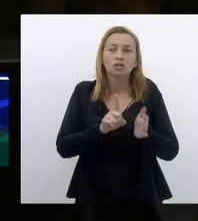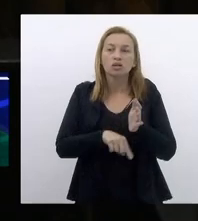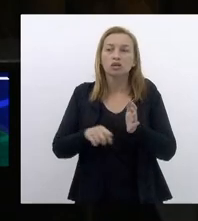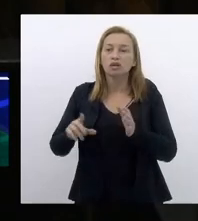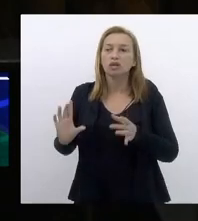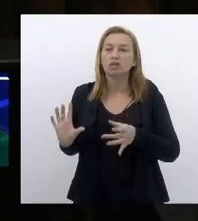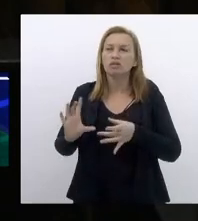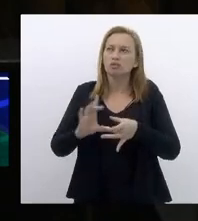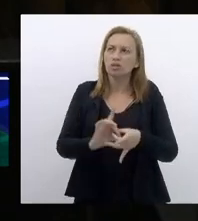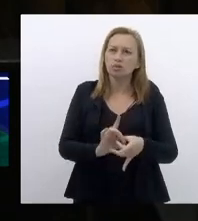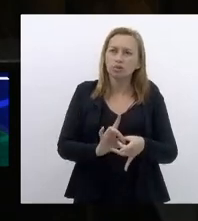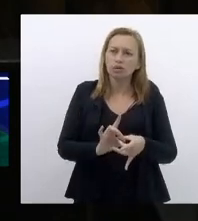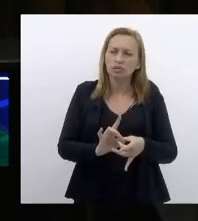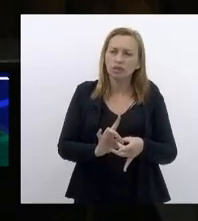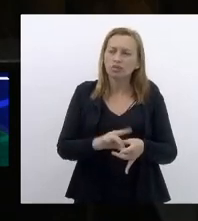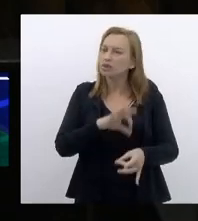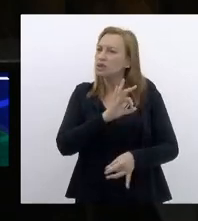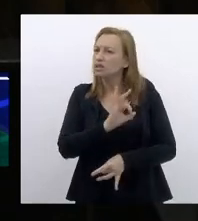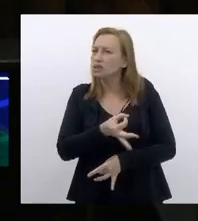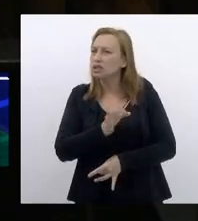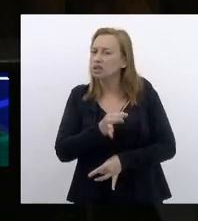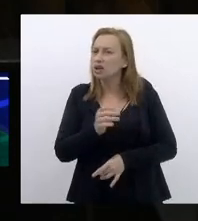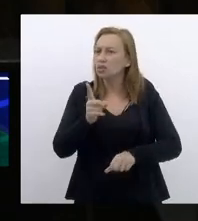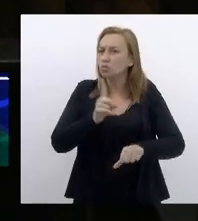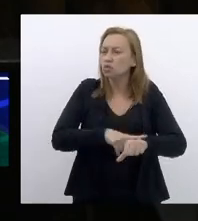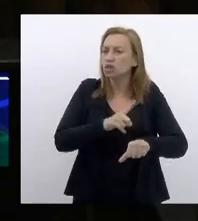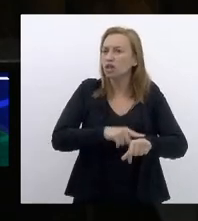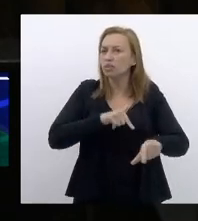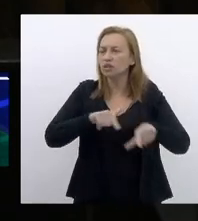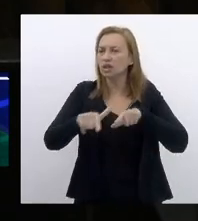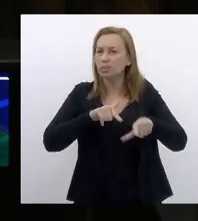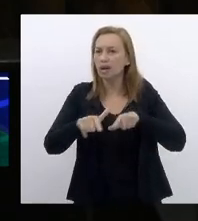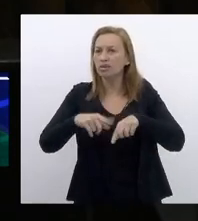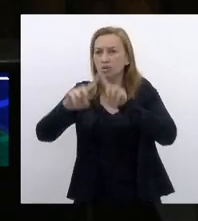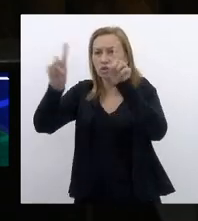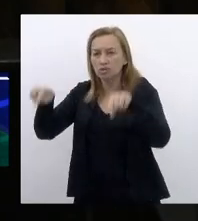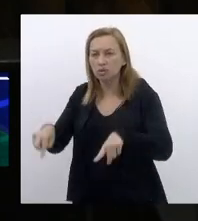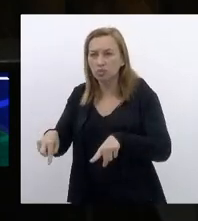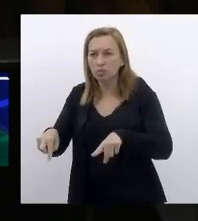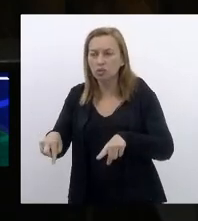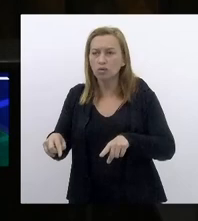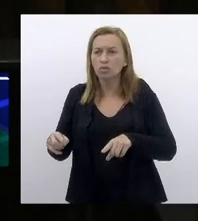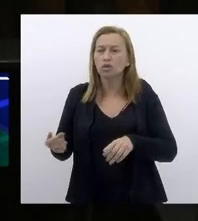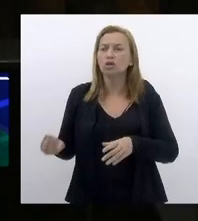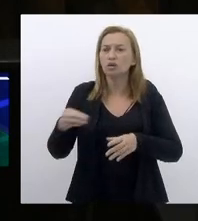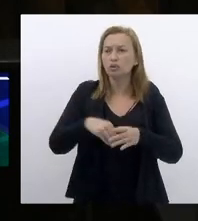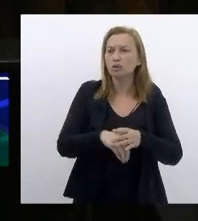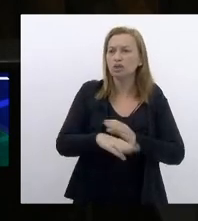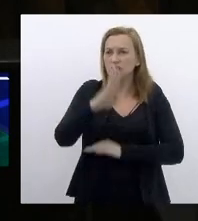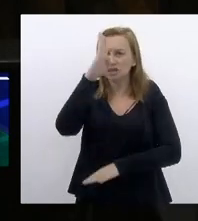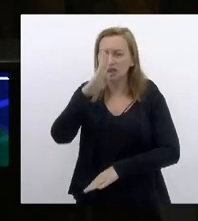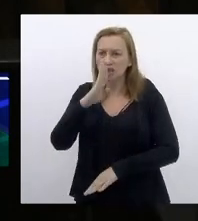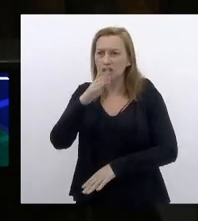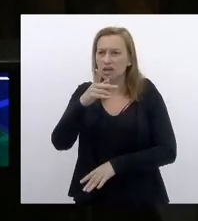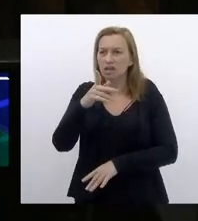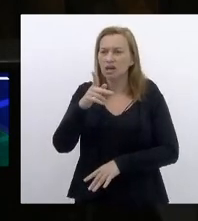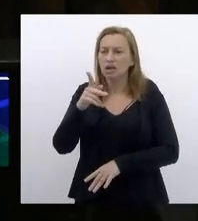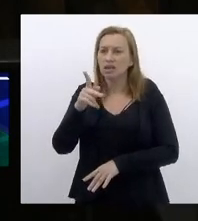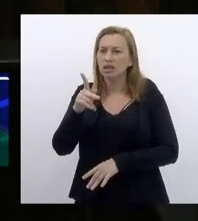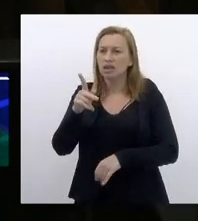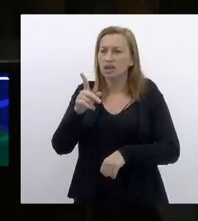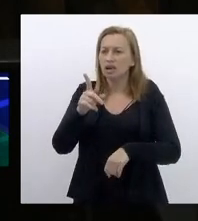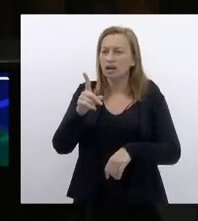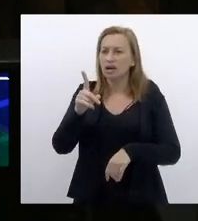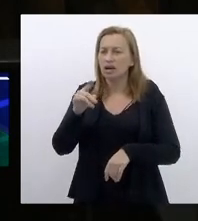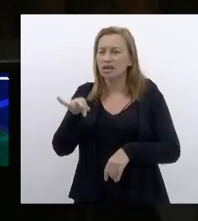vinculados exclusivamente ao tempo dos serviços dos servidores, inclusive gratificações por tempo de serviço.